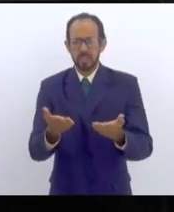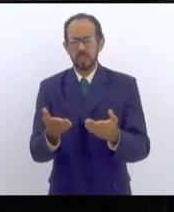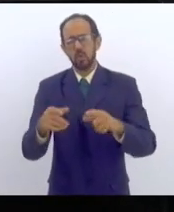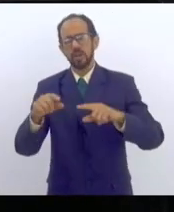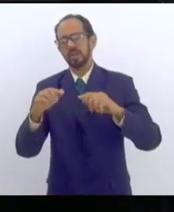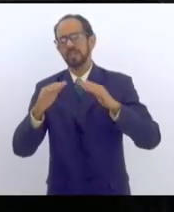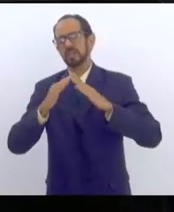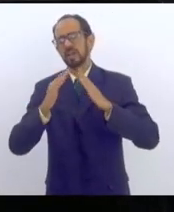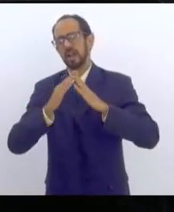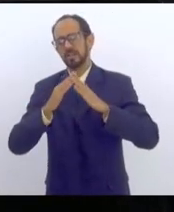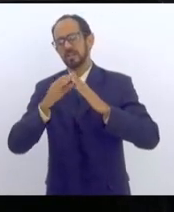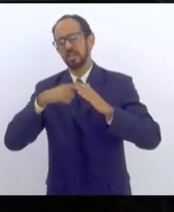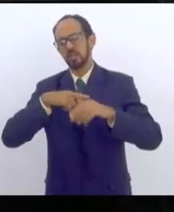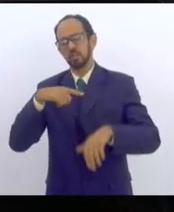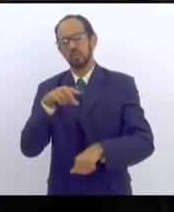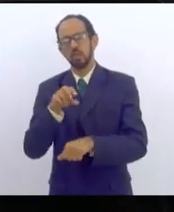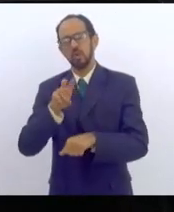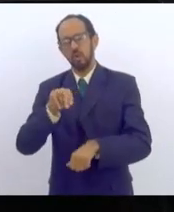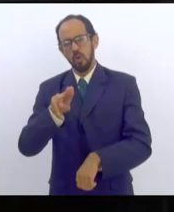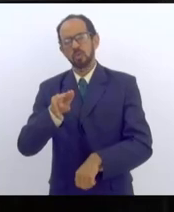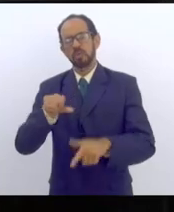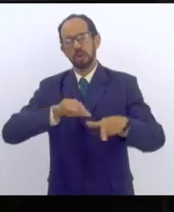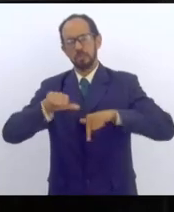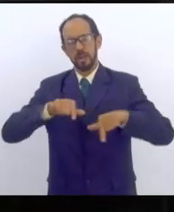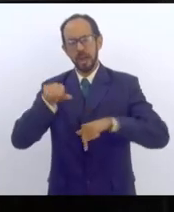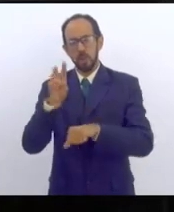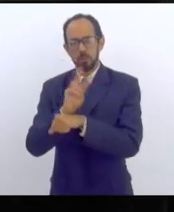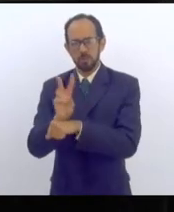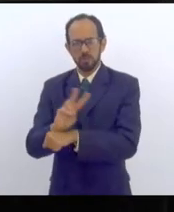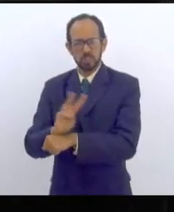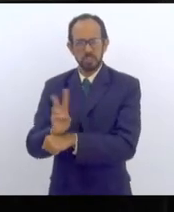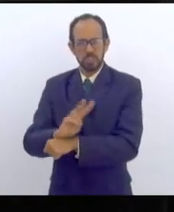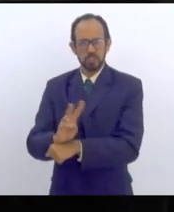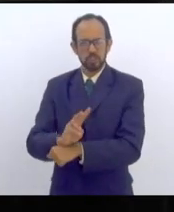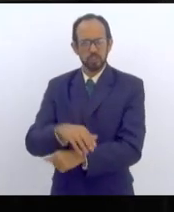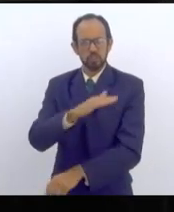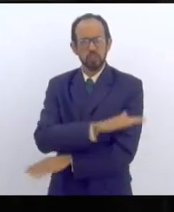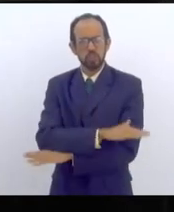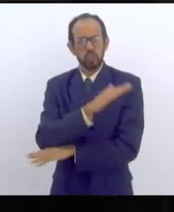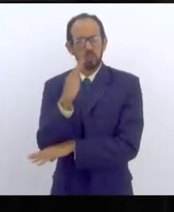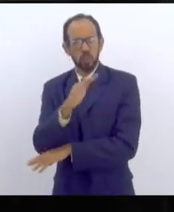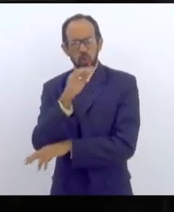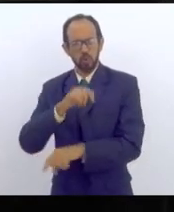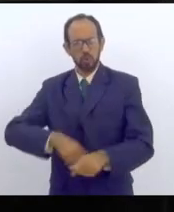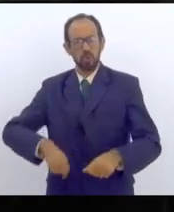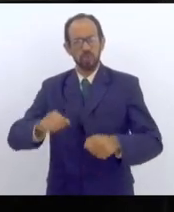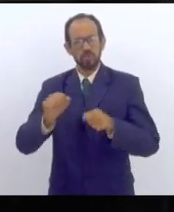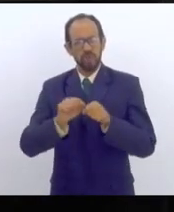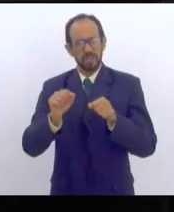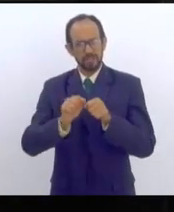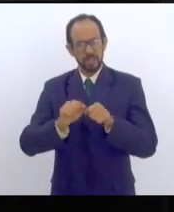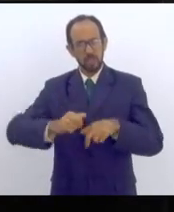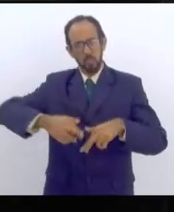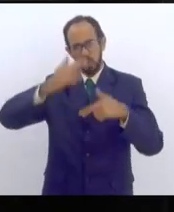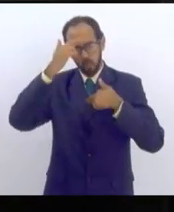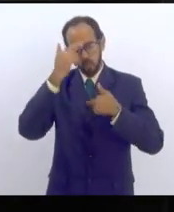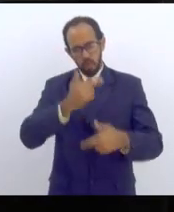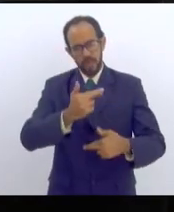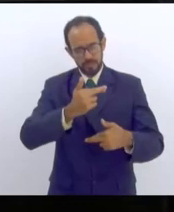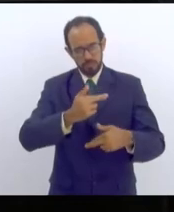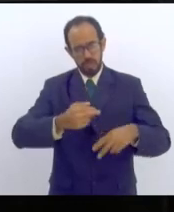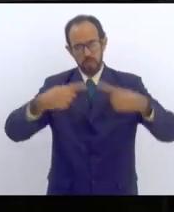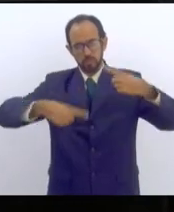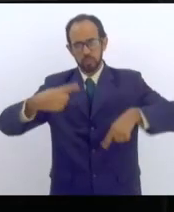aqui como uma soldada vigilante nesse sentido, reafirmar o espaço da política e o respeito